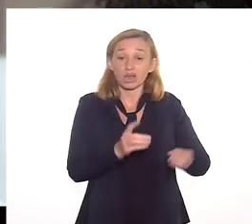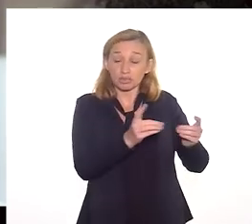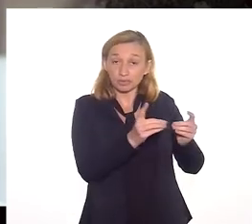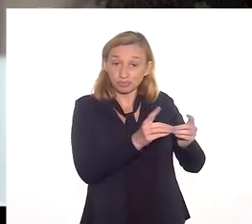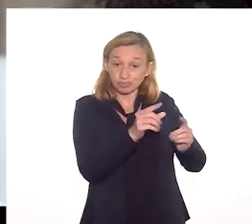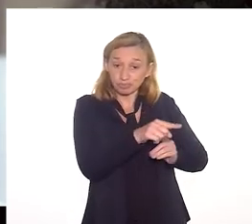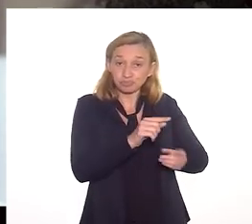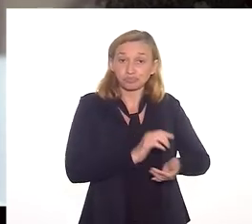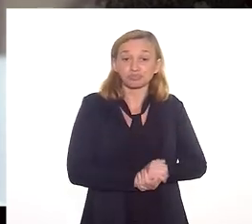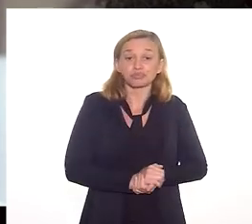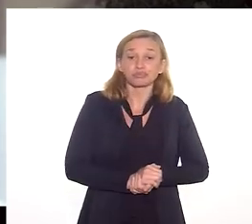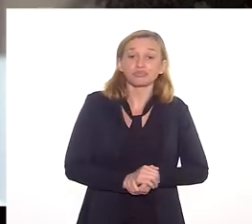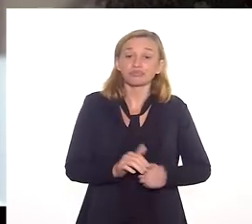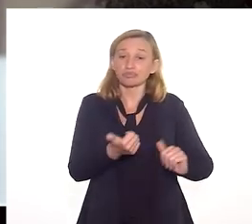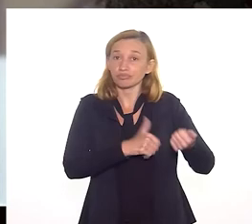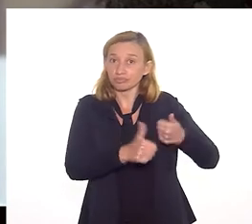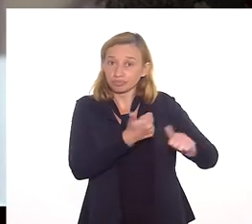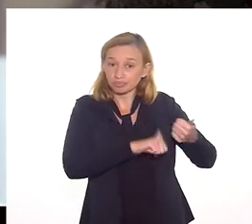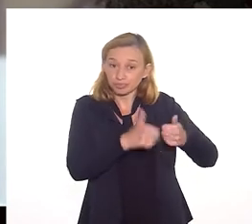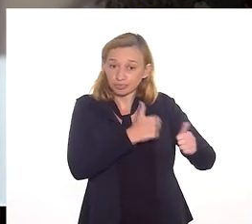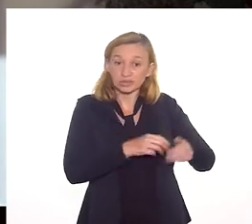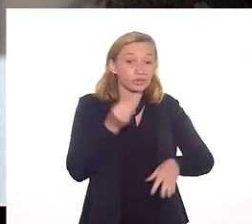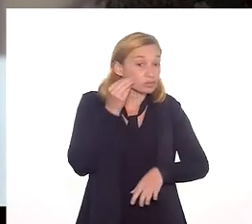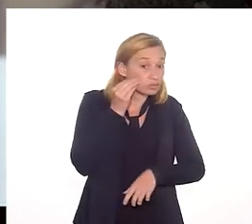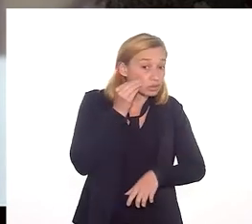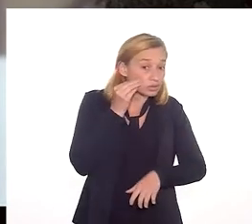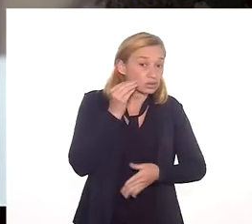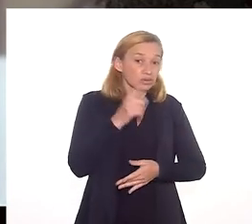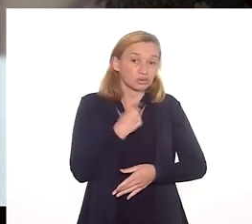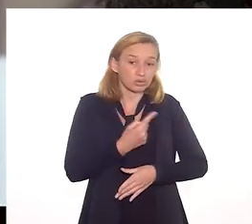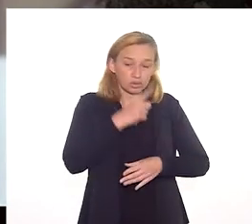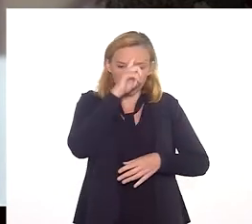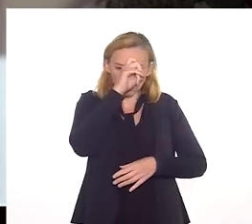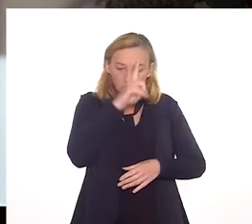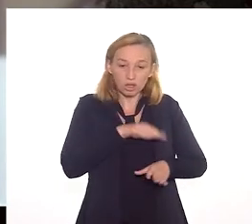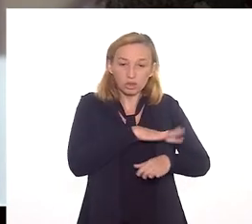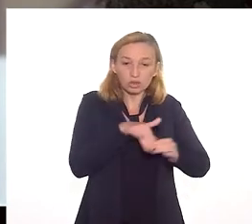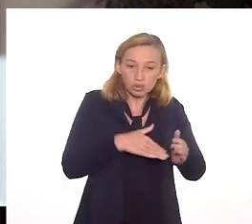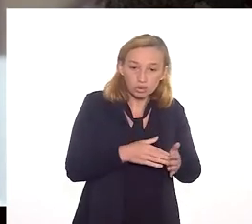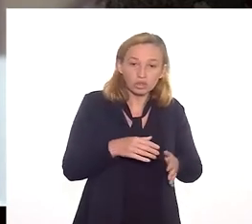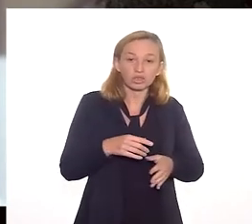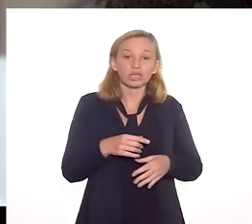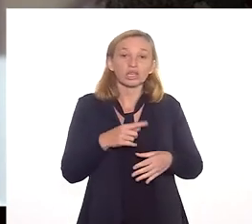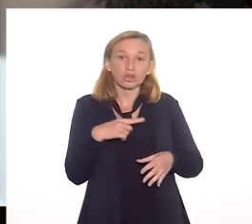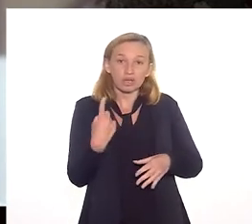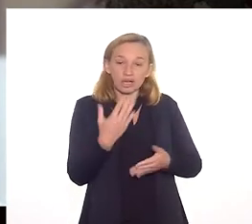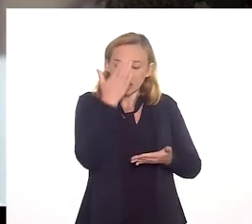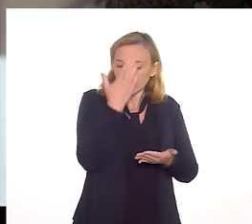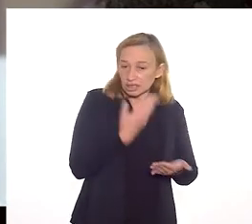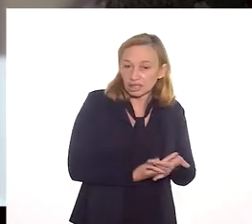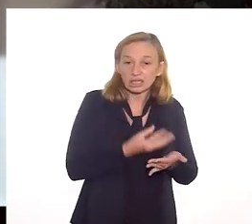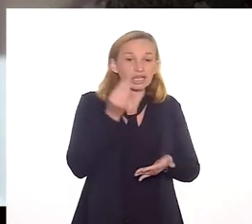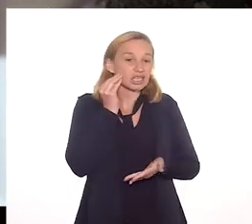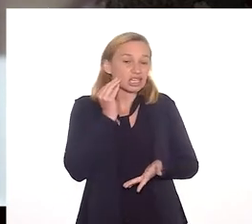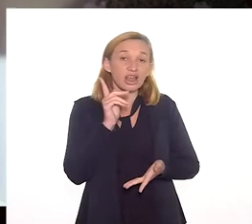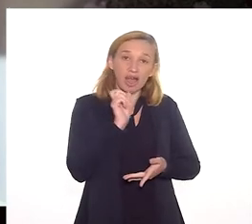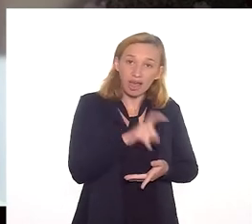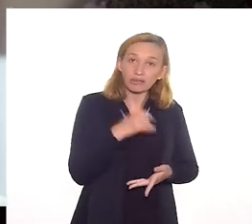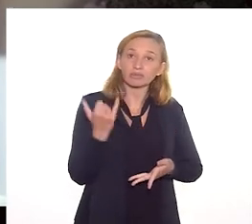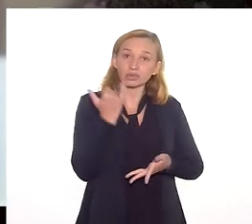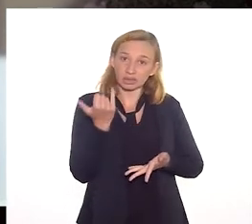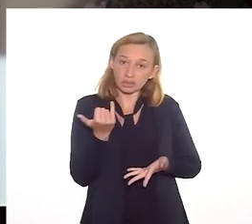As pacientes que são avaliadas, são testadas no nosso hospital, todas elas são testadas. A gente acredita que a testagem